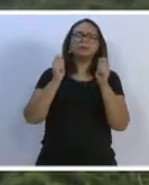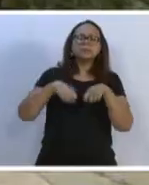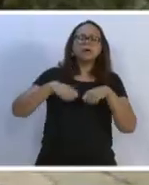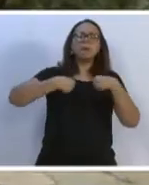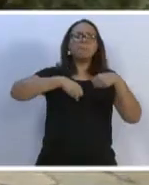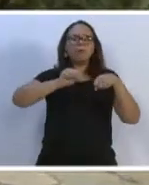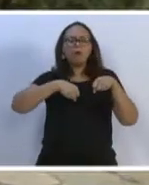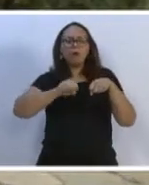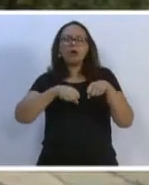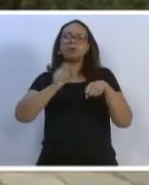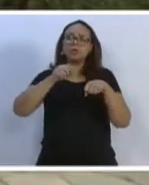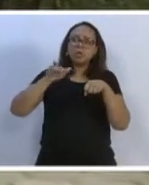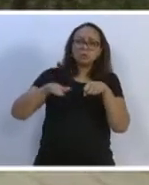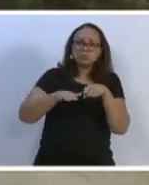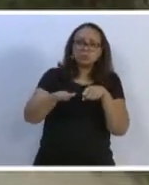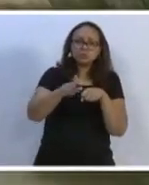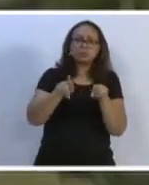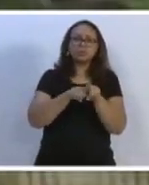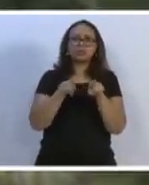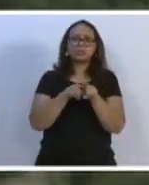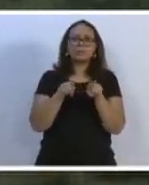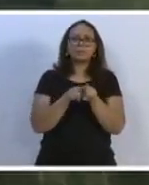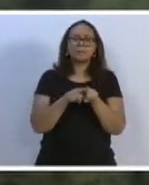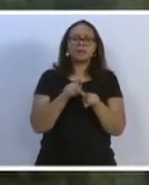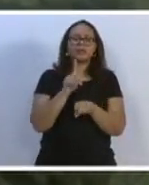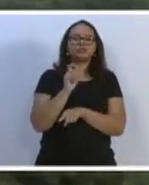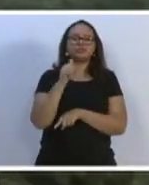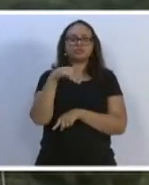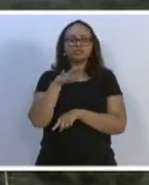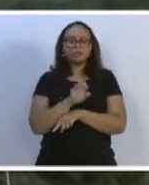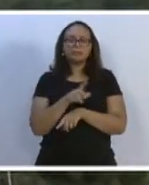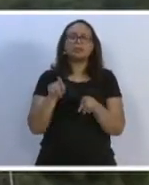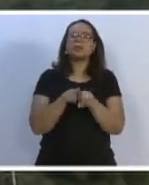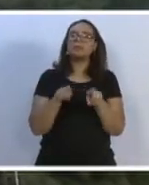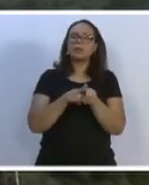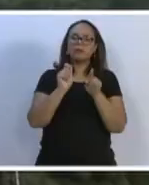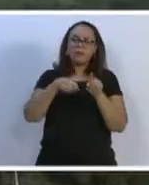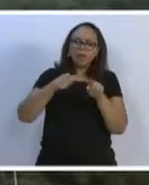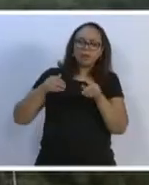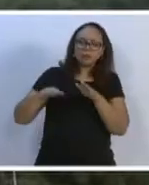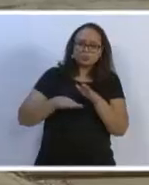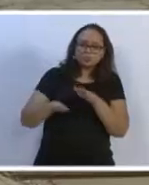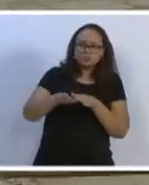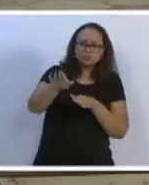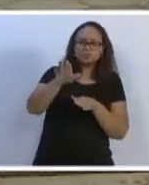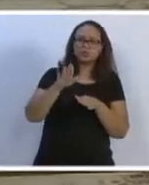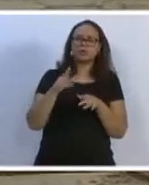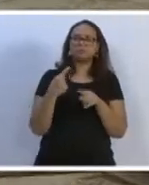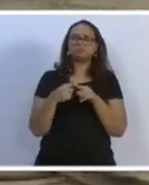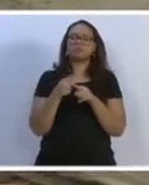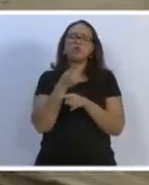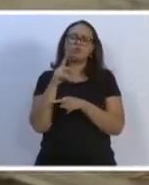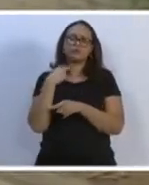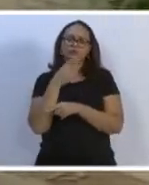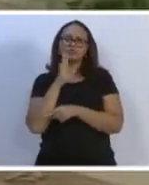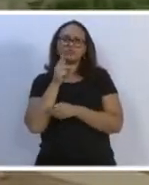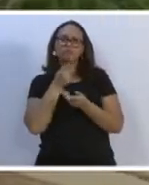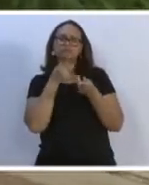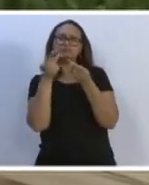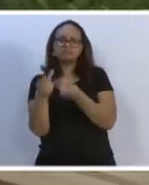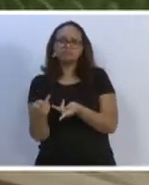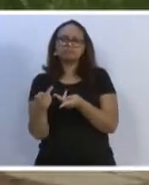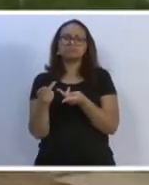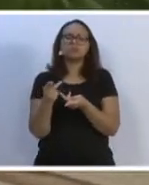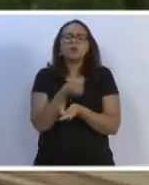exemplo, motos lá já passam, Jeep, inclusive, informações tenho também que estão passando, porque, como outros vereadores aqui já viram e visitaram,